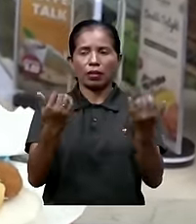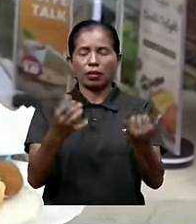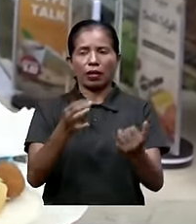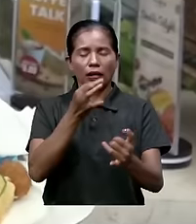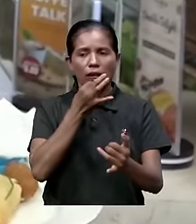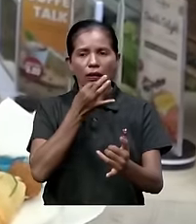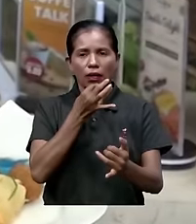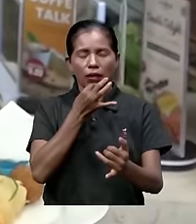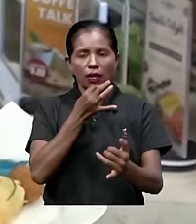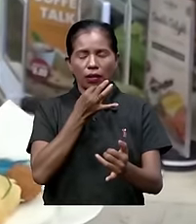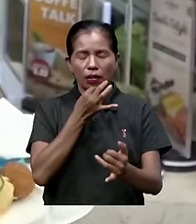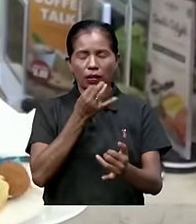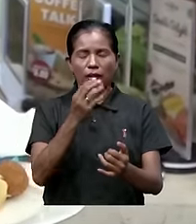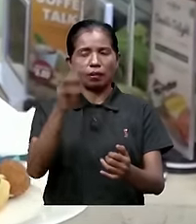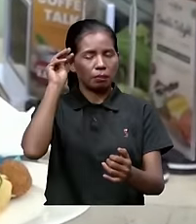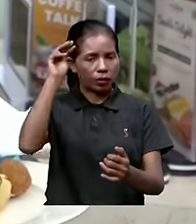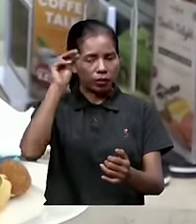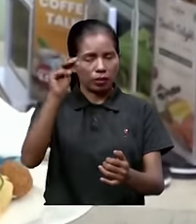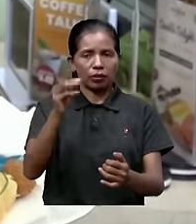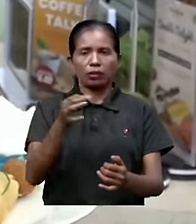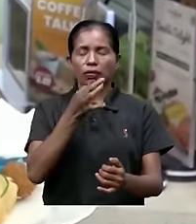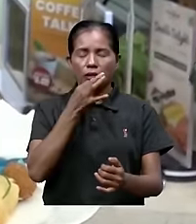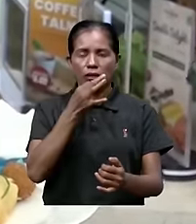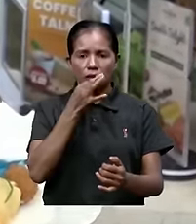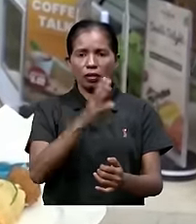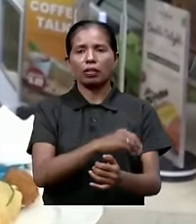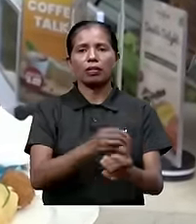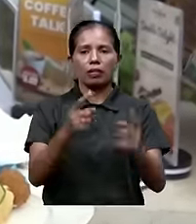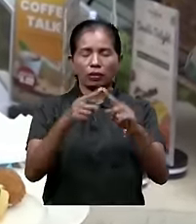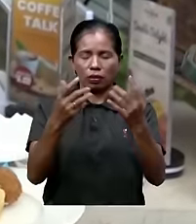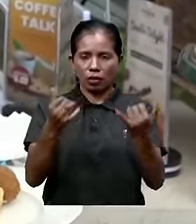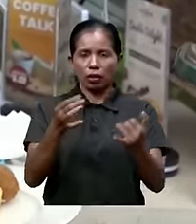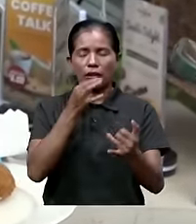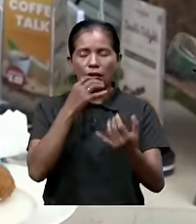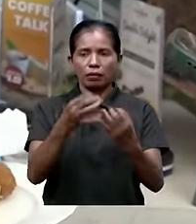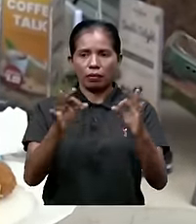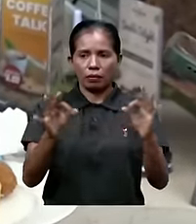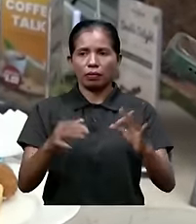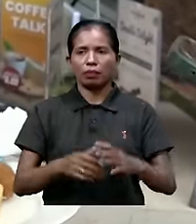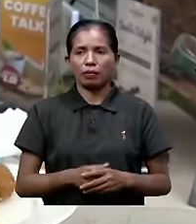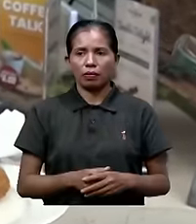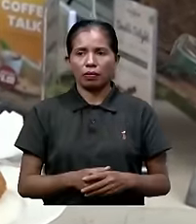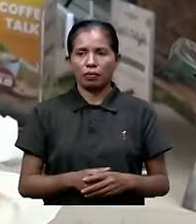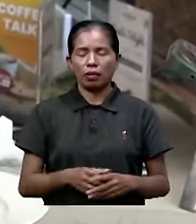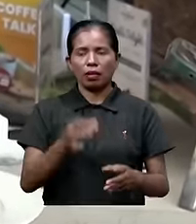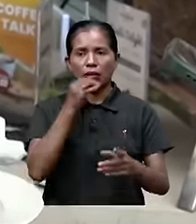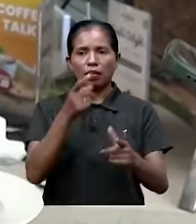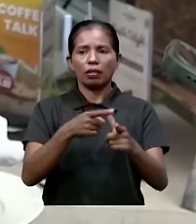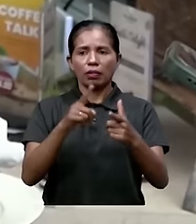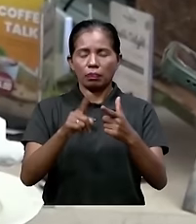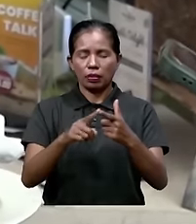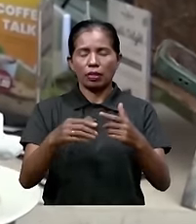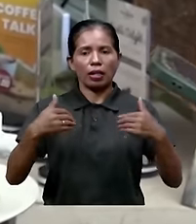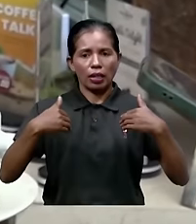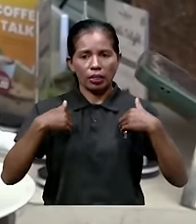nebe o SNEC nebe mak ohin ministro consumo, SNEC nene hetang ona, consumo depois de hetang frasco e